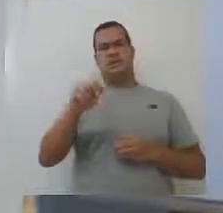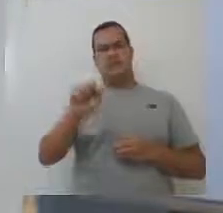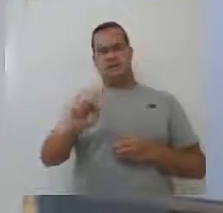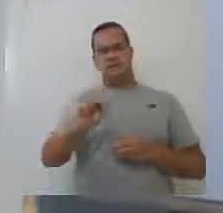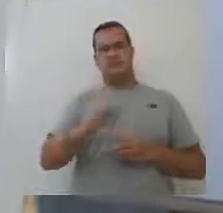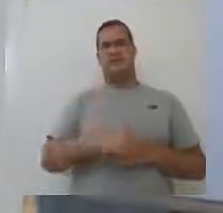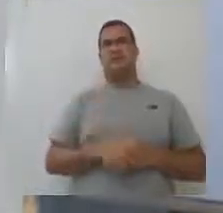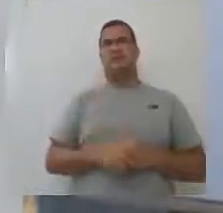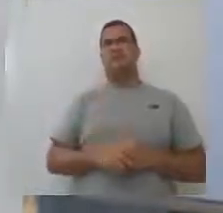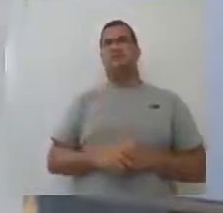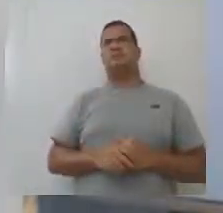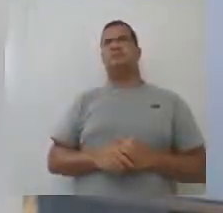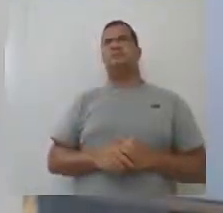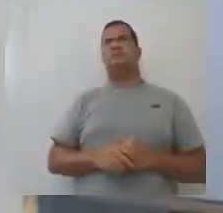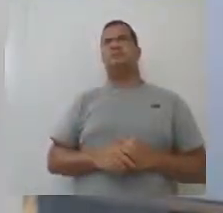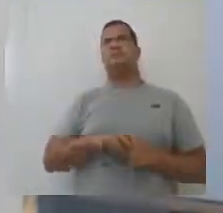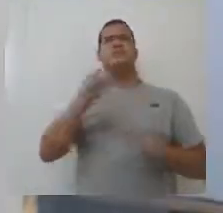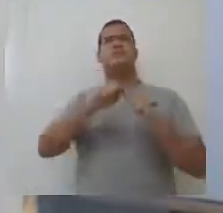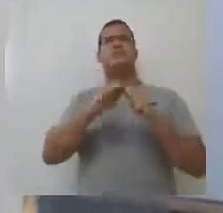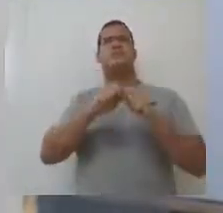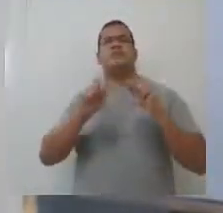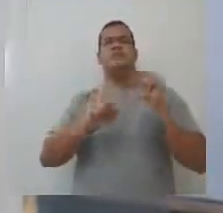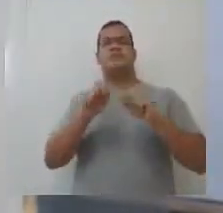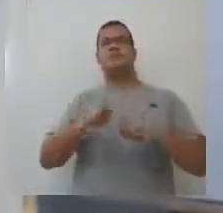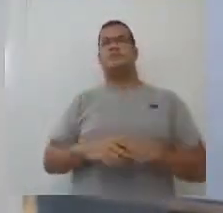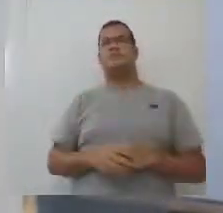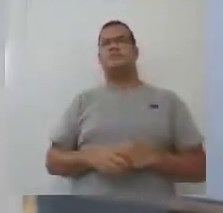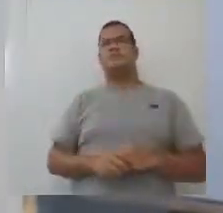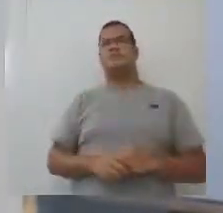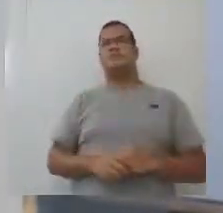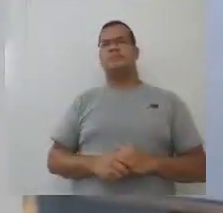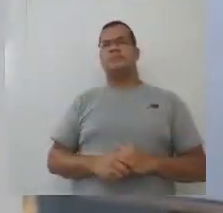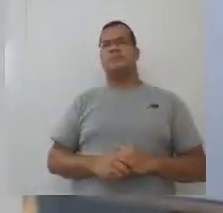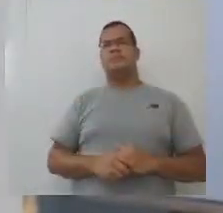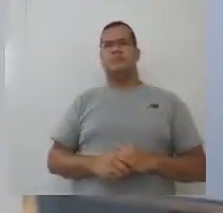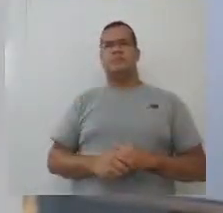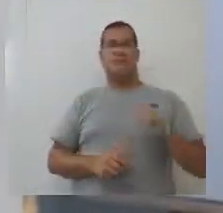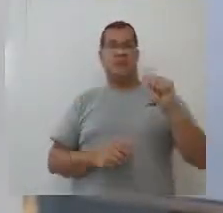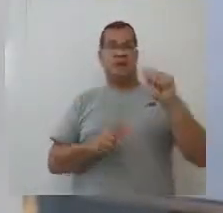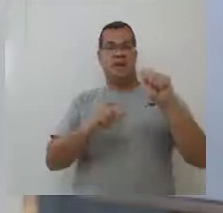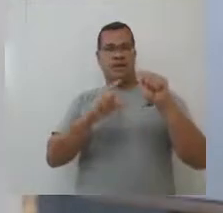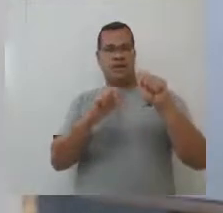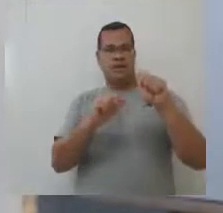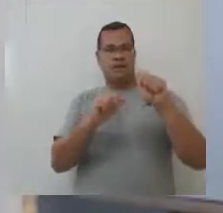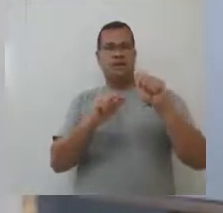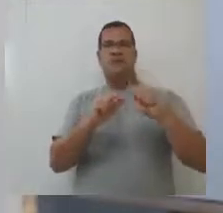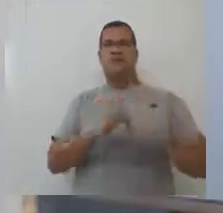2 heterozigóticos, tá? Aí tu vai fazer assim, olha pra mim. Azinho.